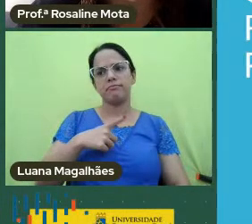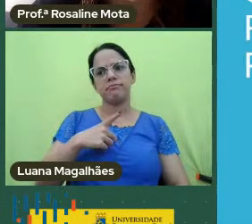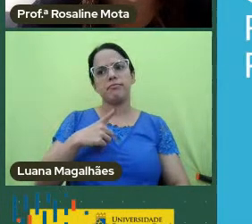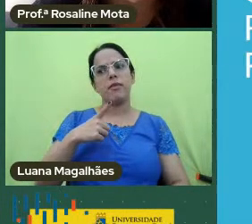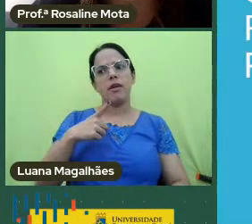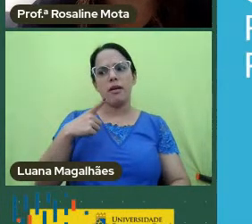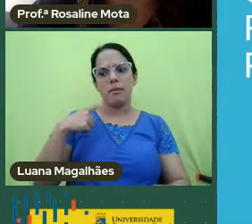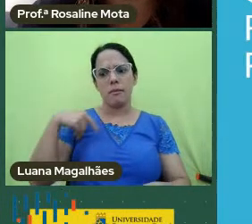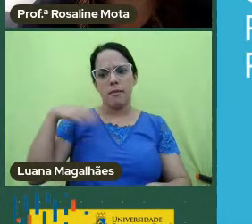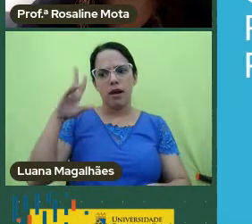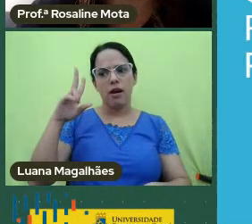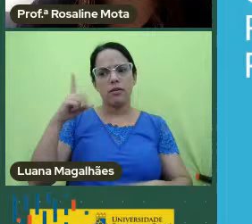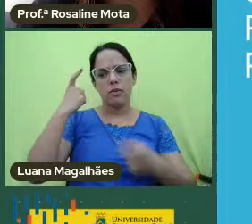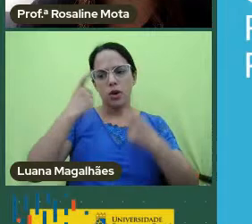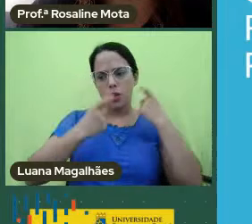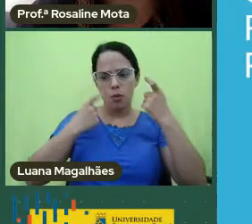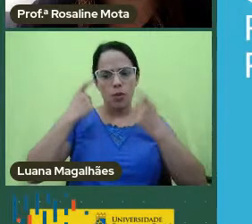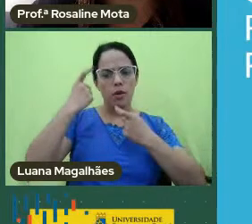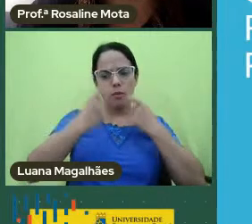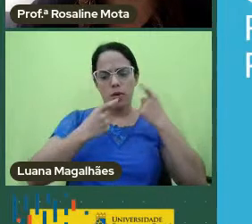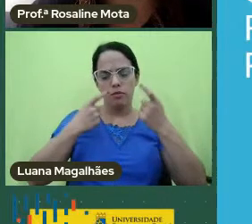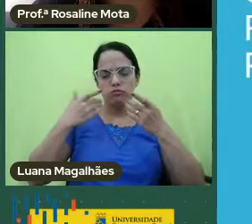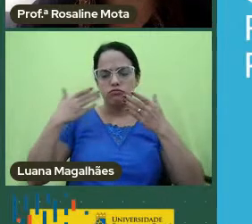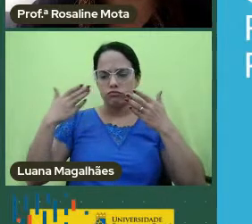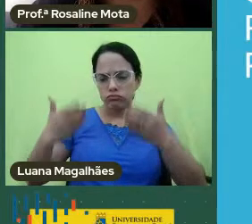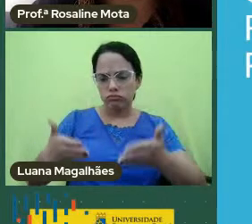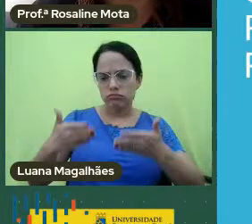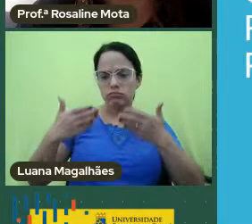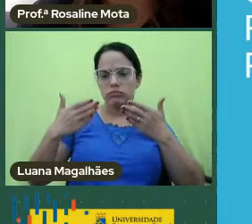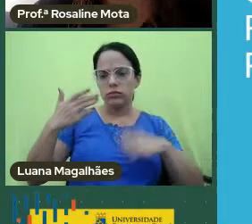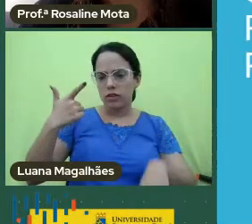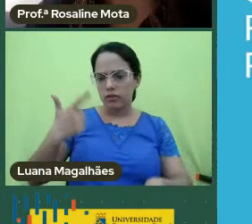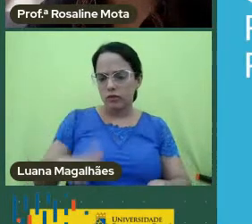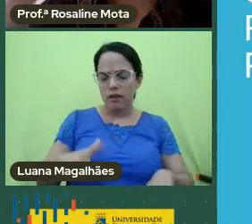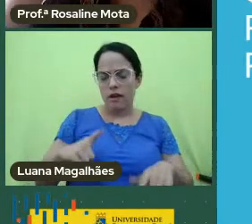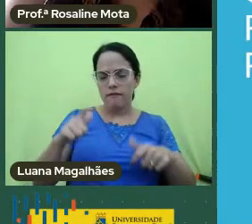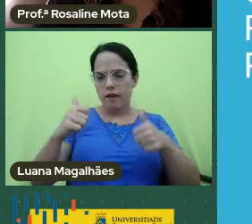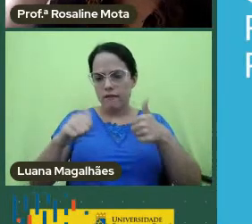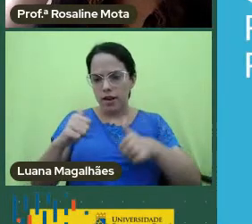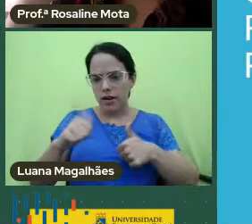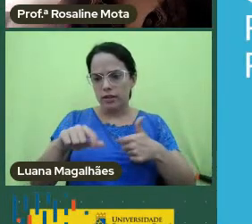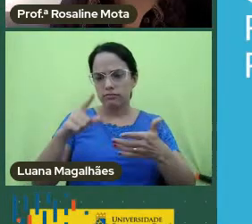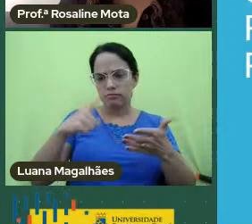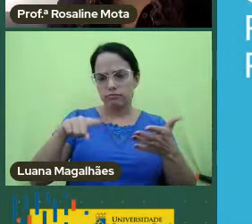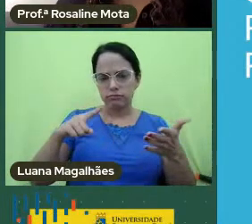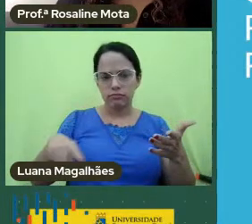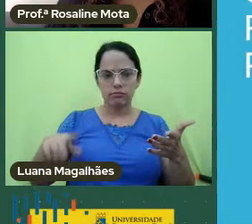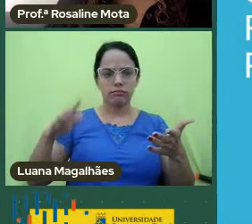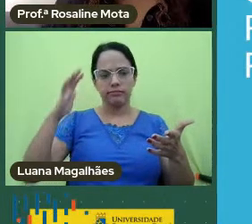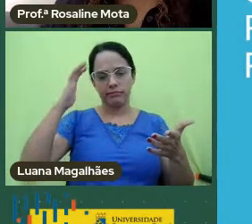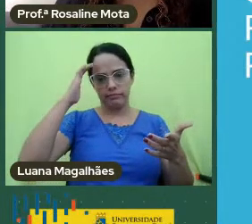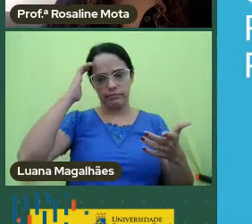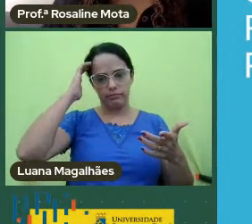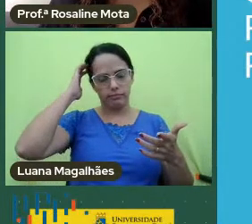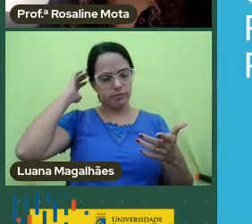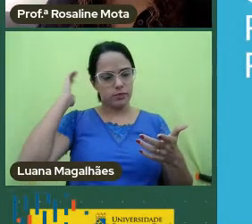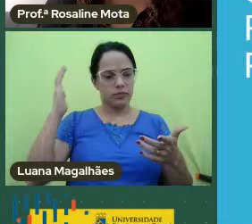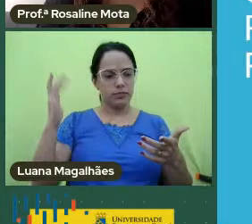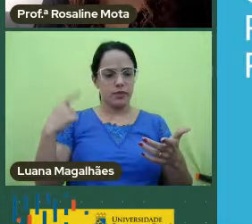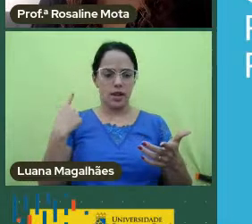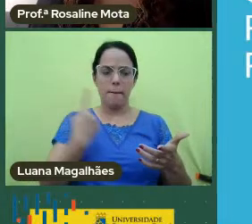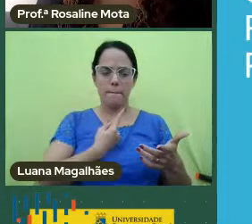de constantemente fazer essas avaliações. Vale ressaltar que a